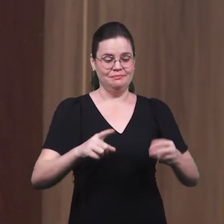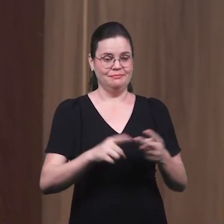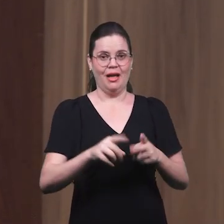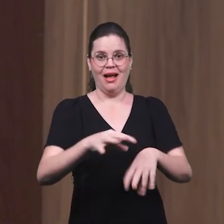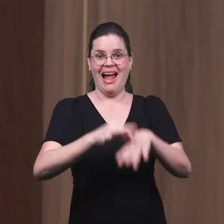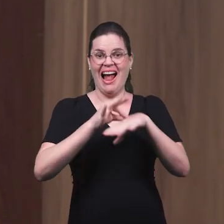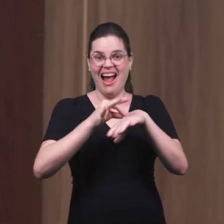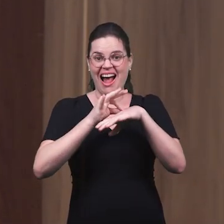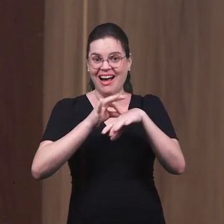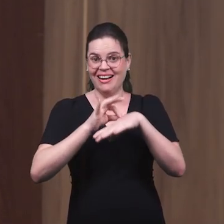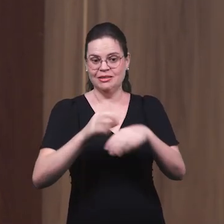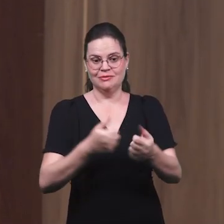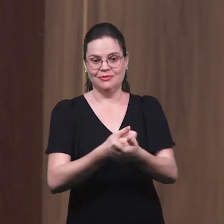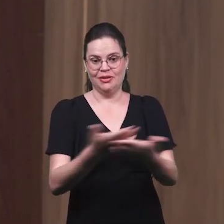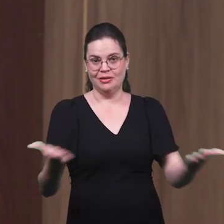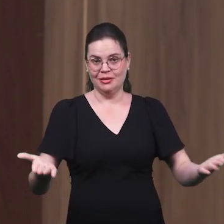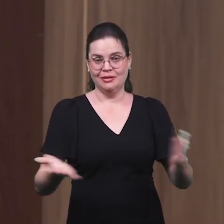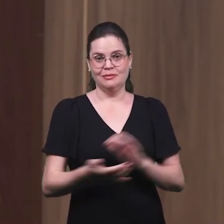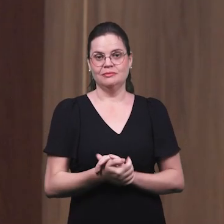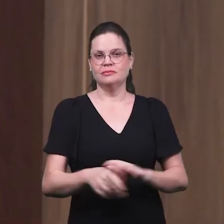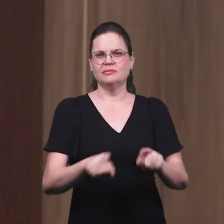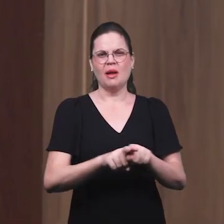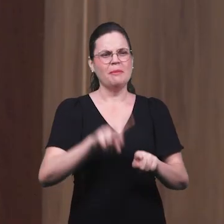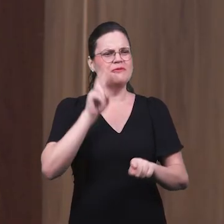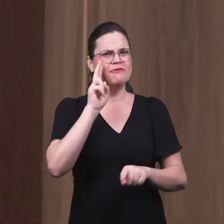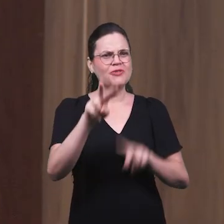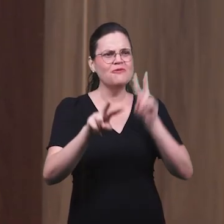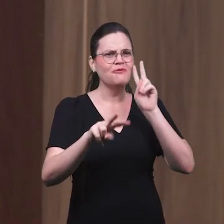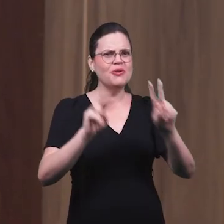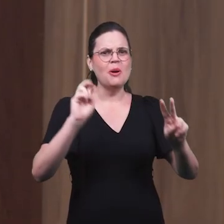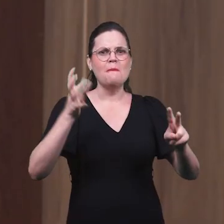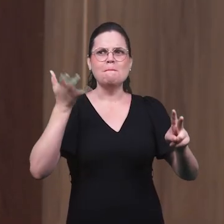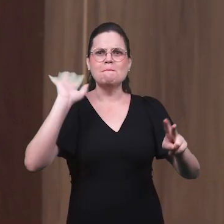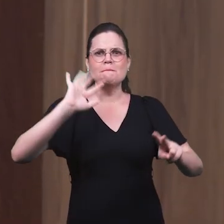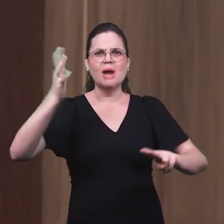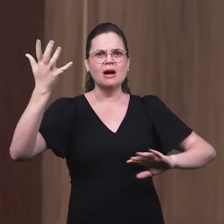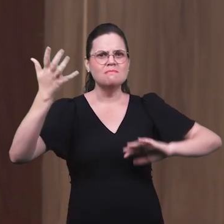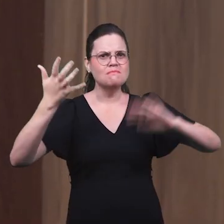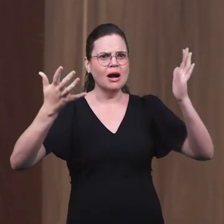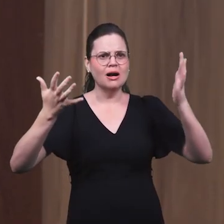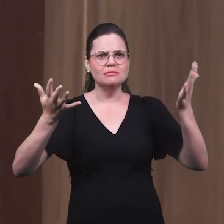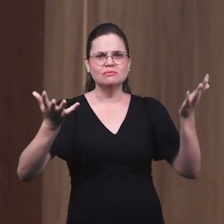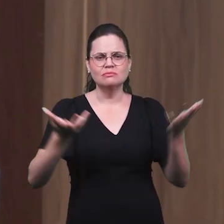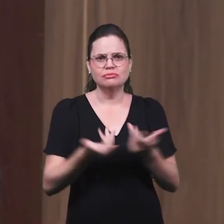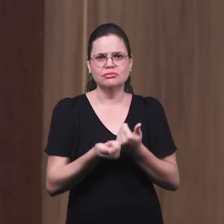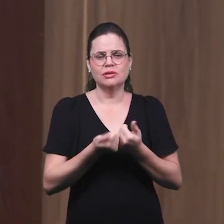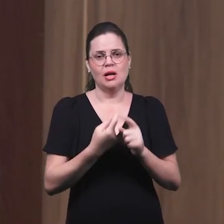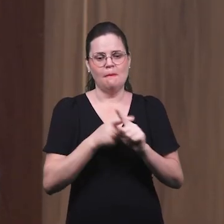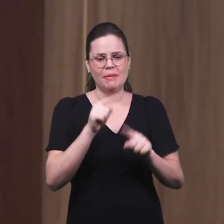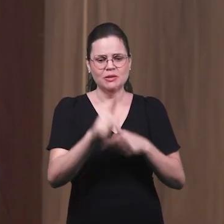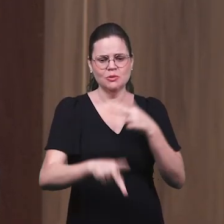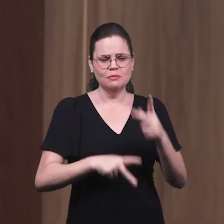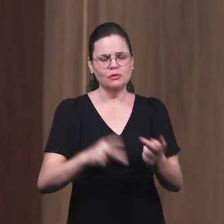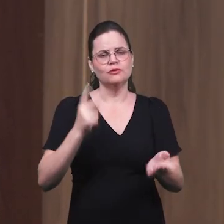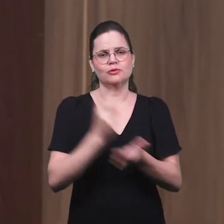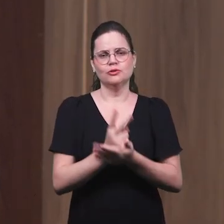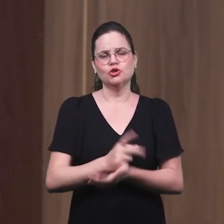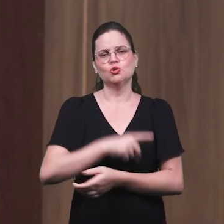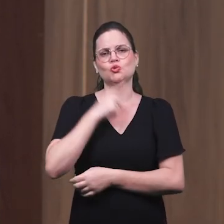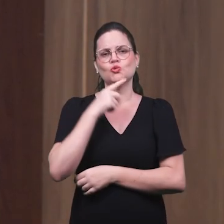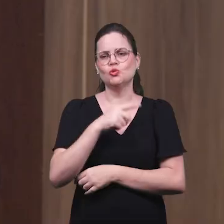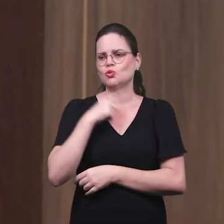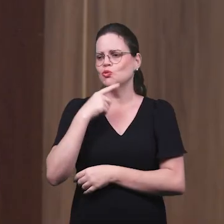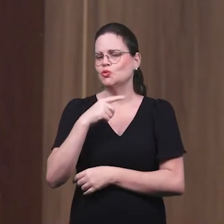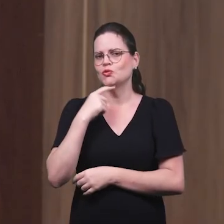carne, visto tantos sinais da parte do Senhor, e aqui está o povo ainda em dúvida,